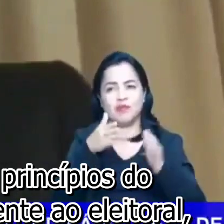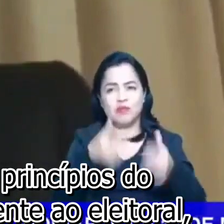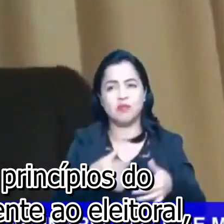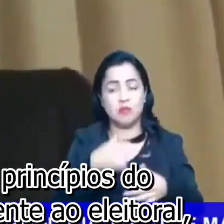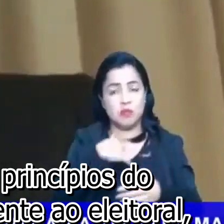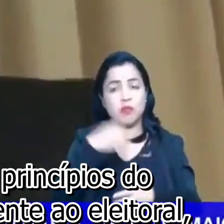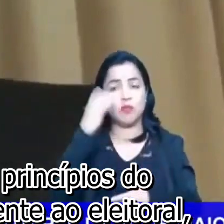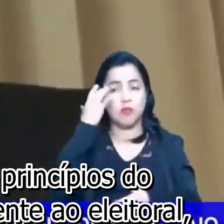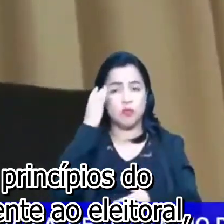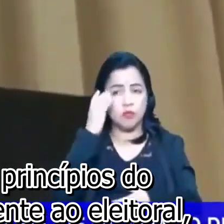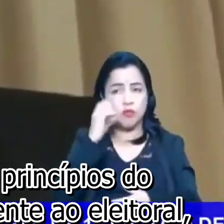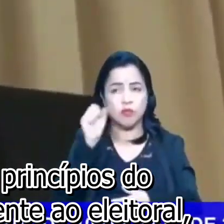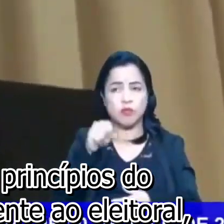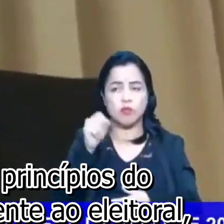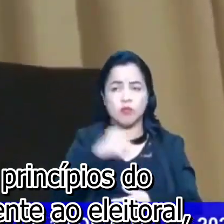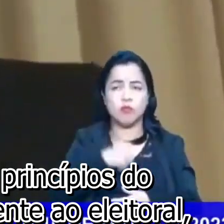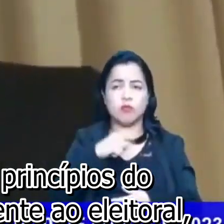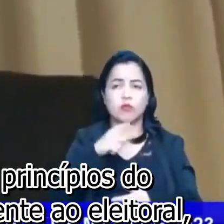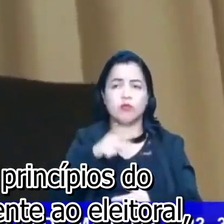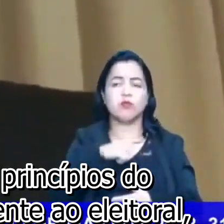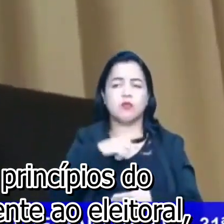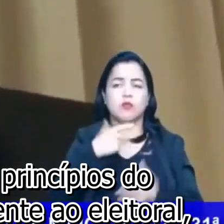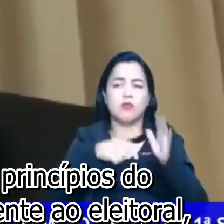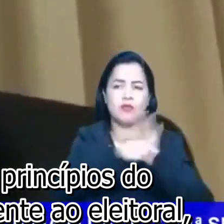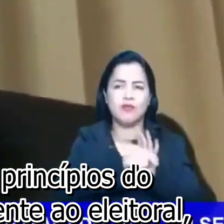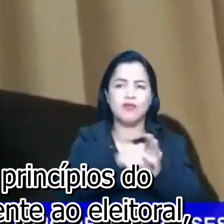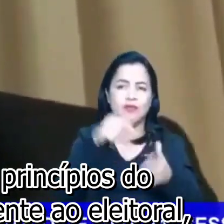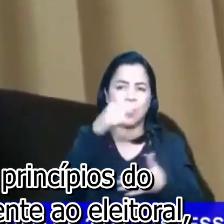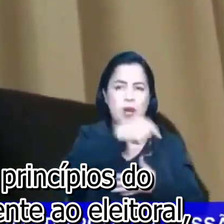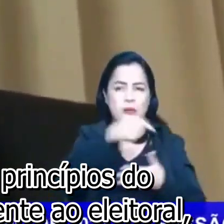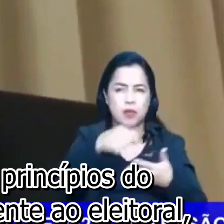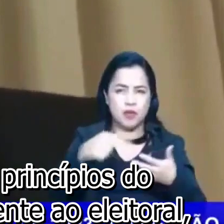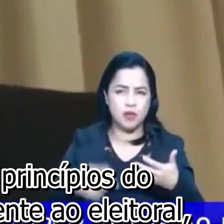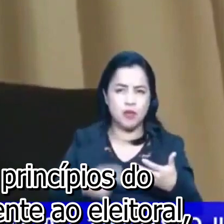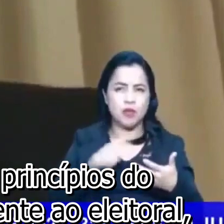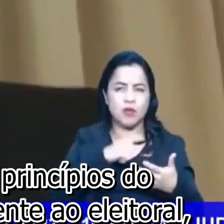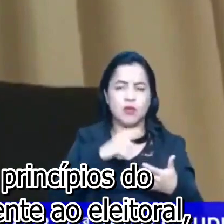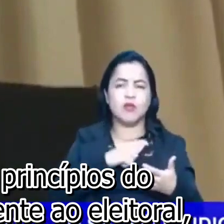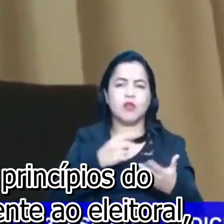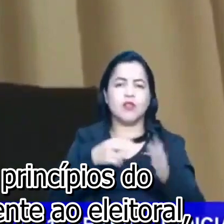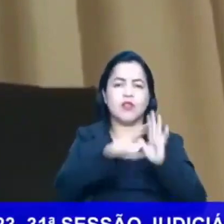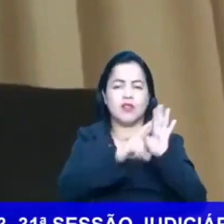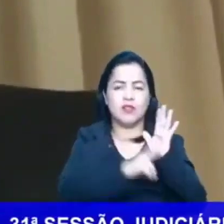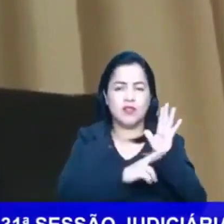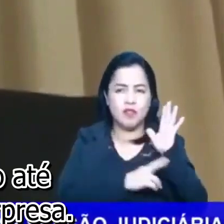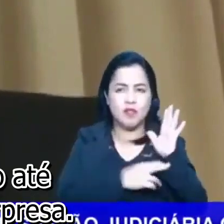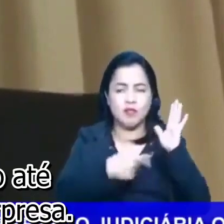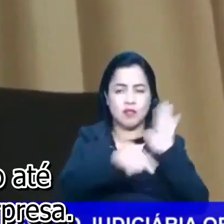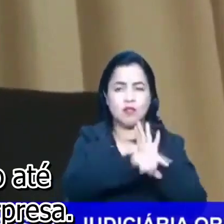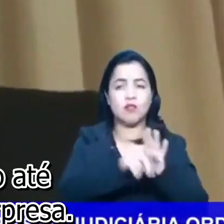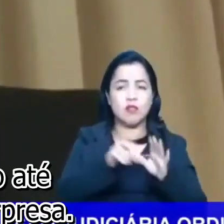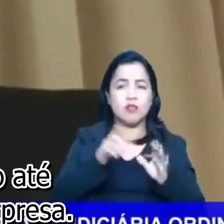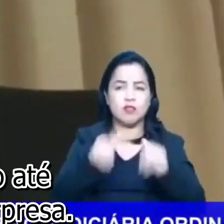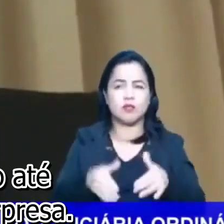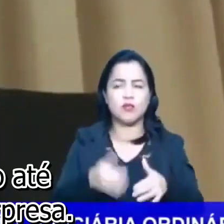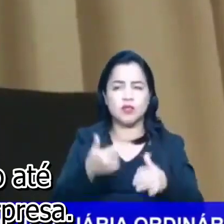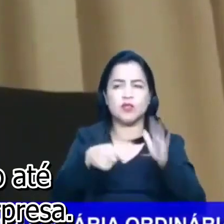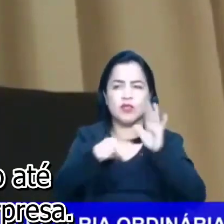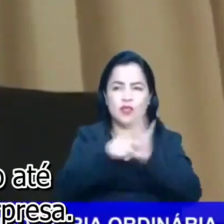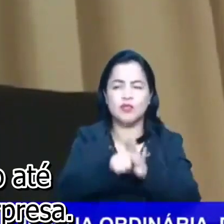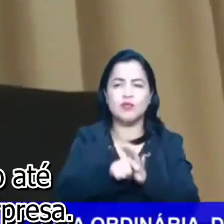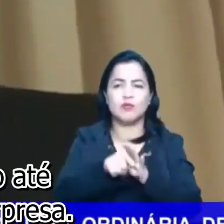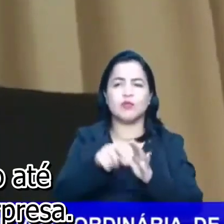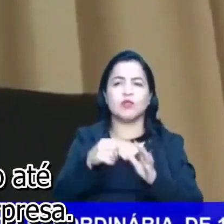que, invocando aqui os princípios do Código de Processo Civil que se aplicam subsidiariamente ao eleitoral, lá do artigo 10 do